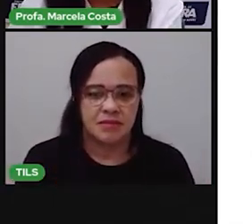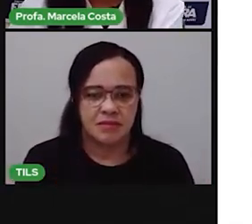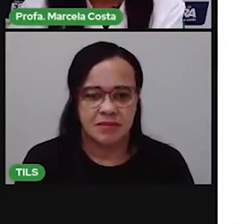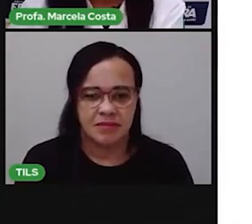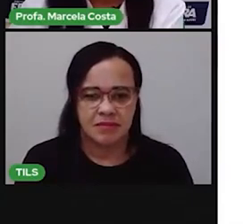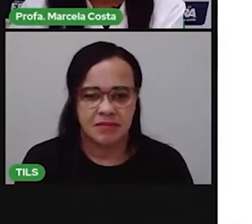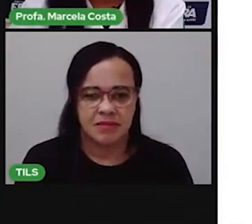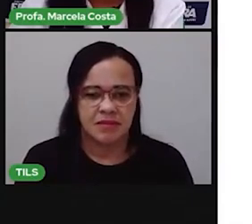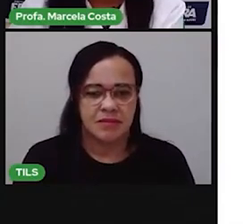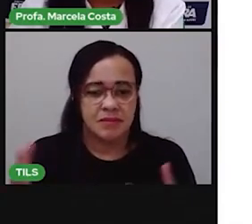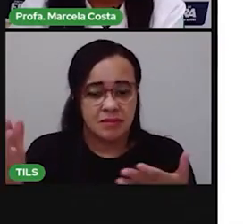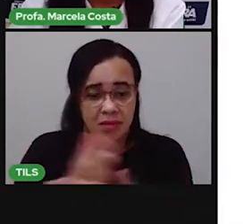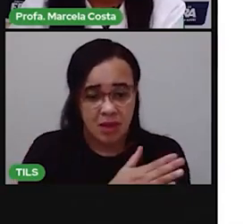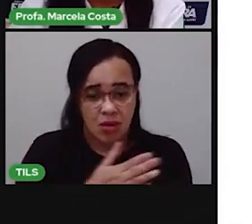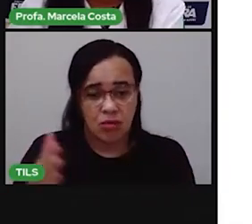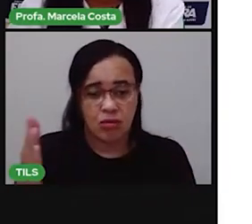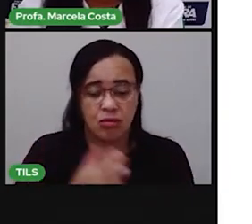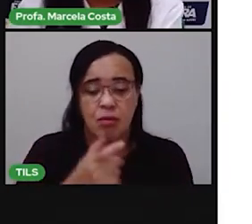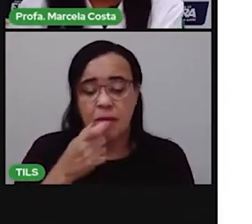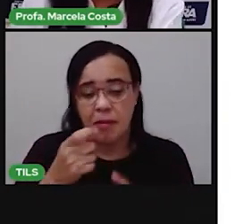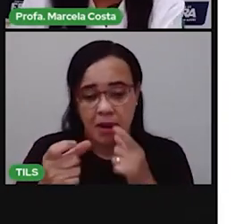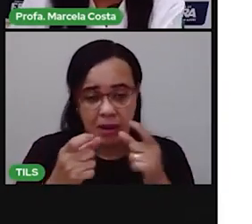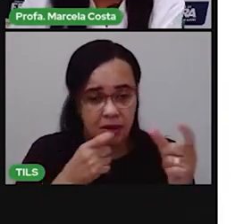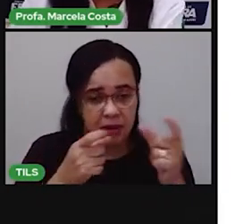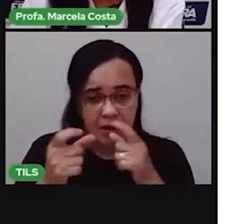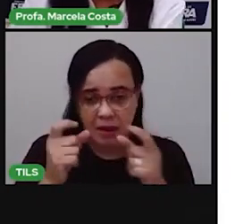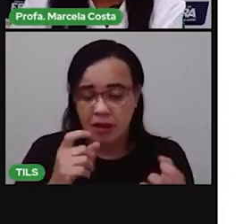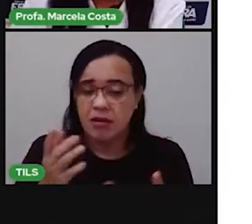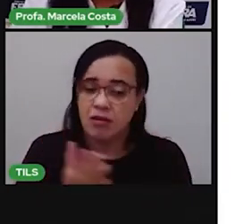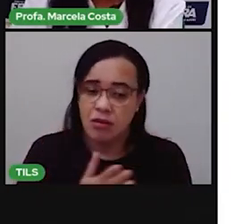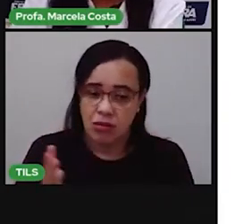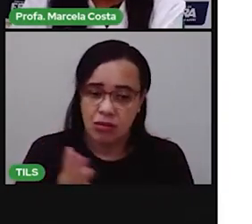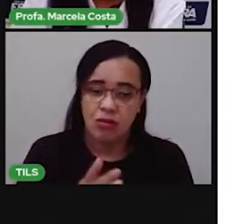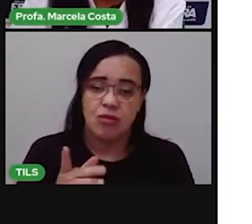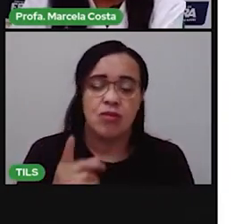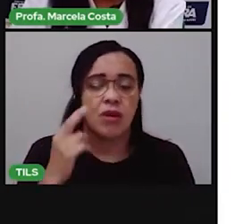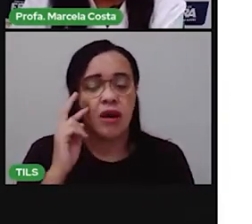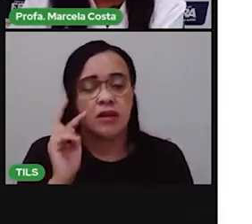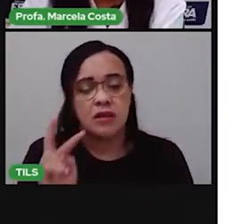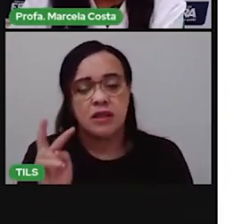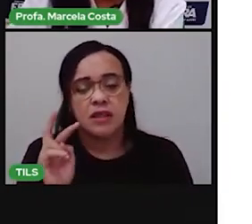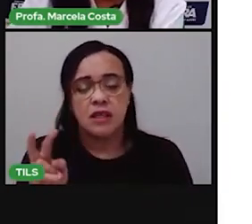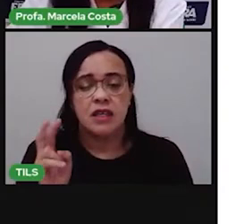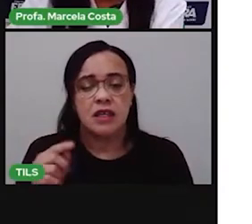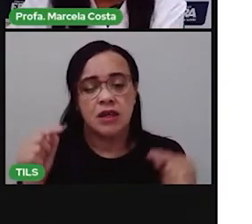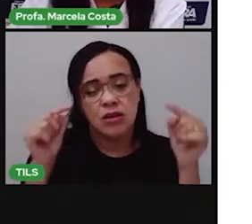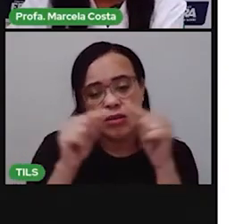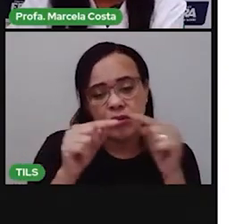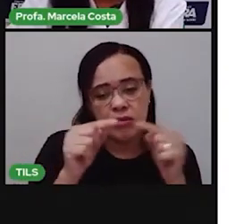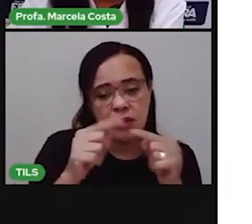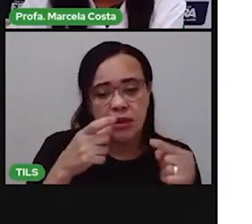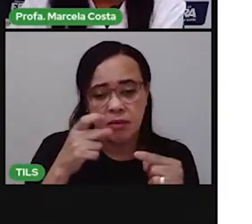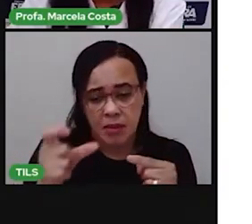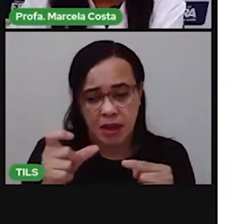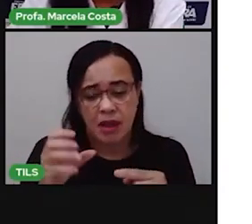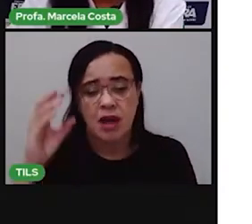algumas palavras que elas podem estar dentro de outras